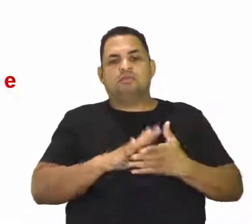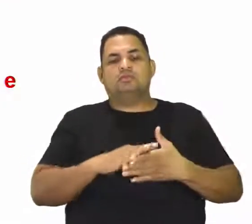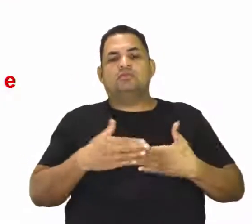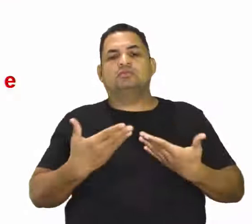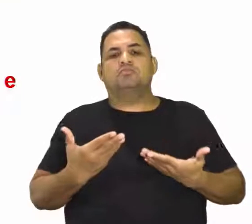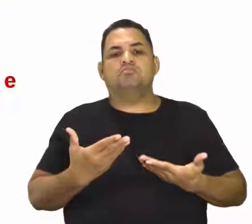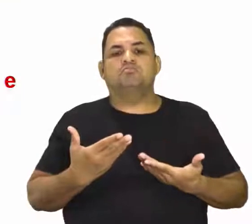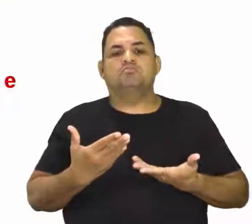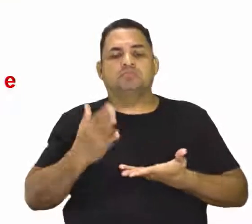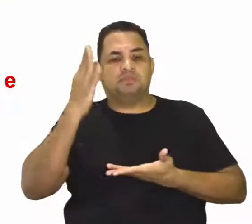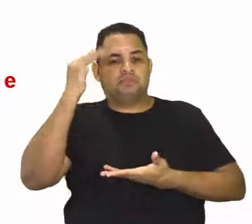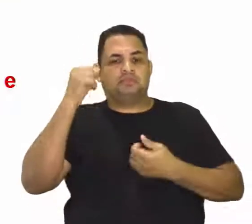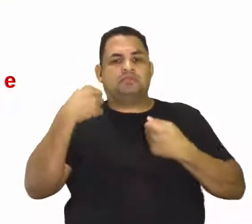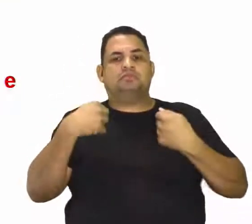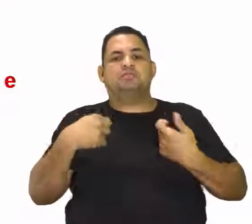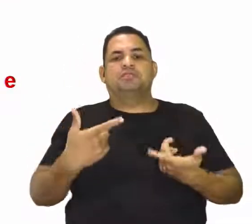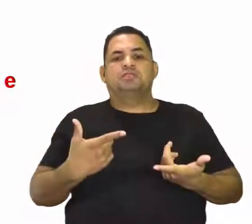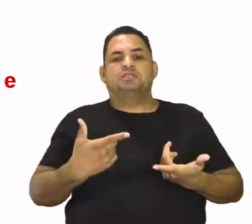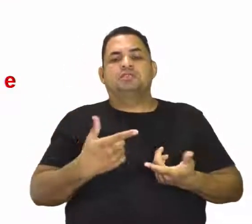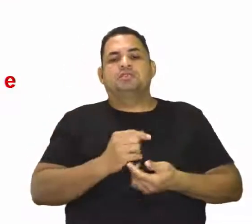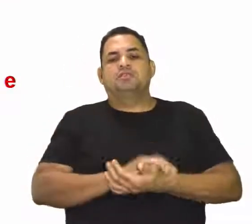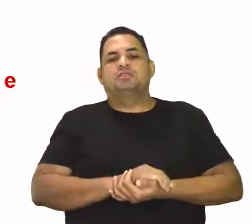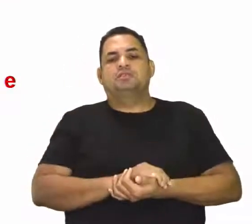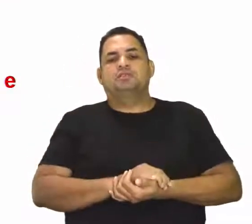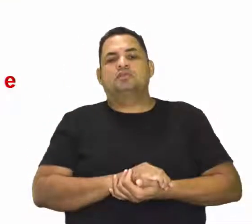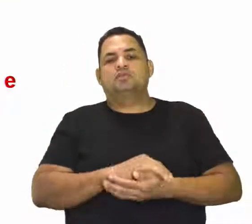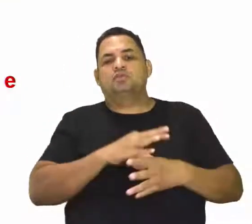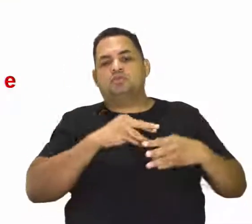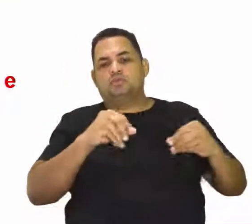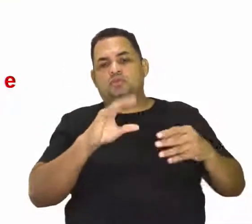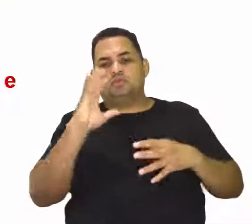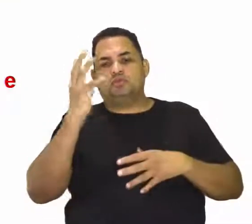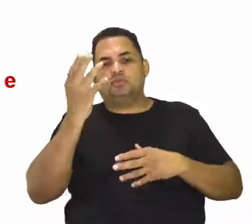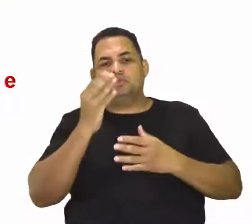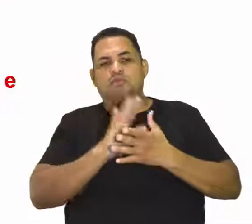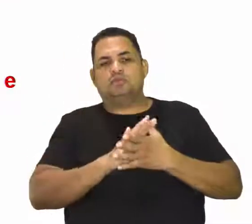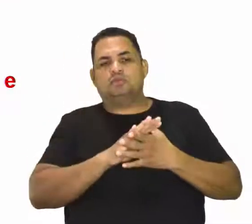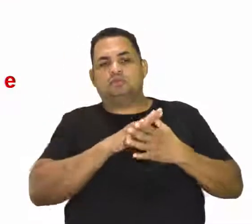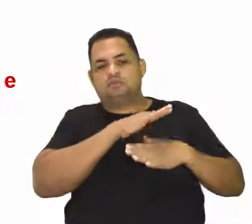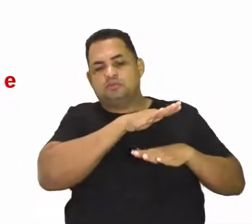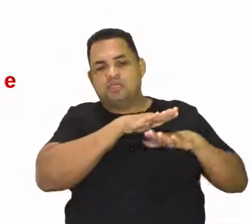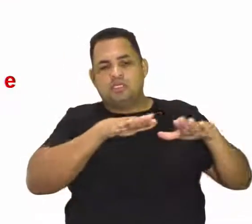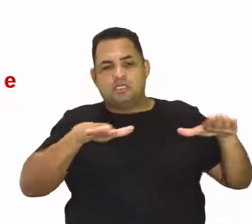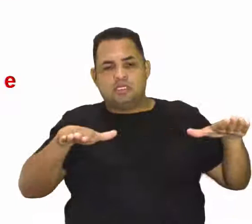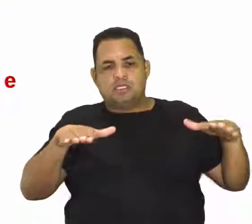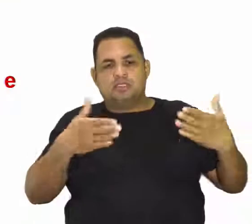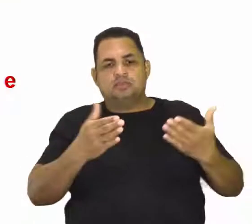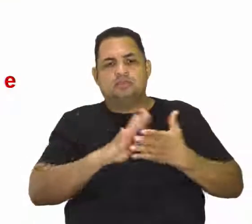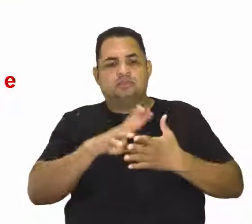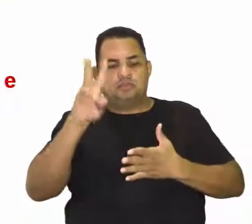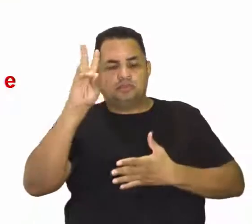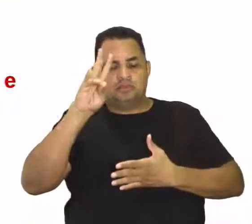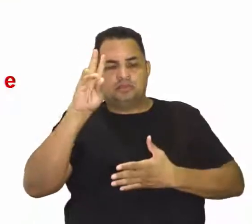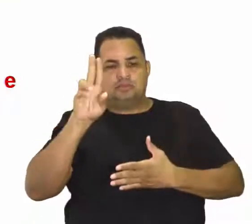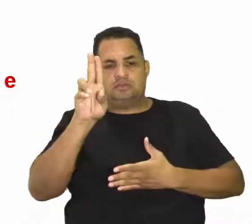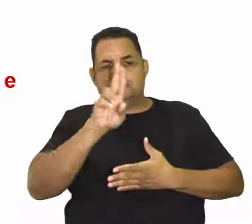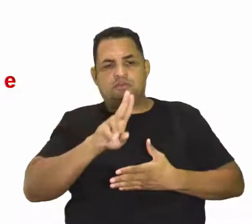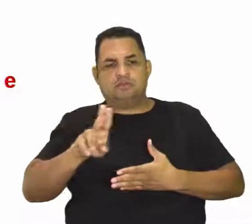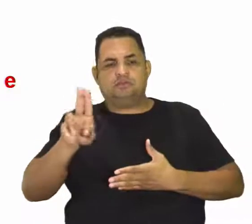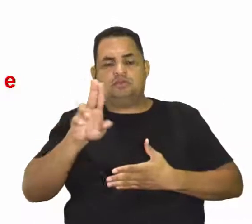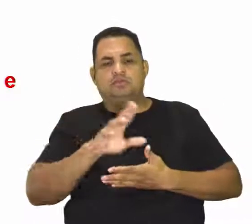eu tenho que saber da característica do local? Solo, clima, condições topográficas e histórico do